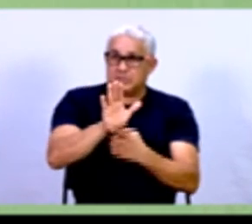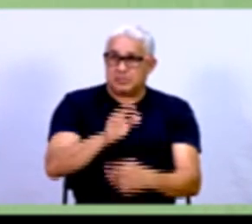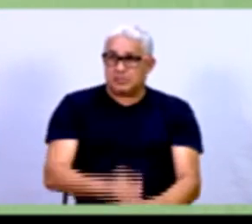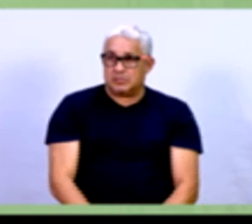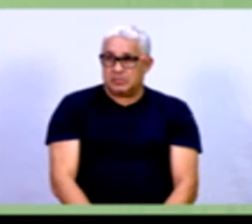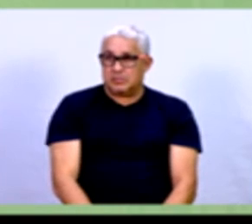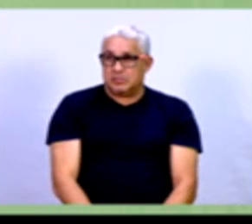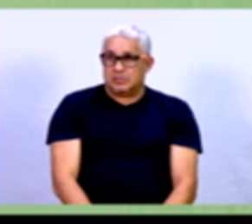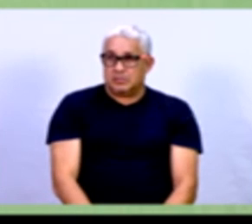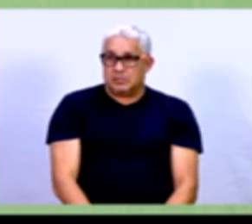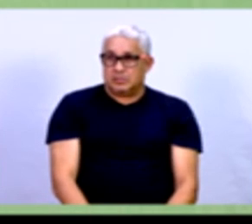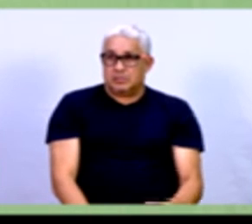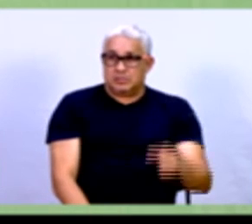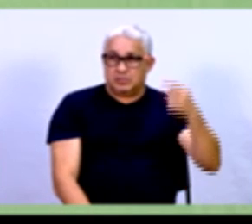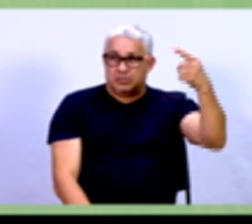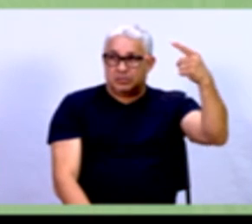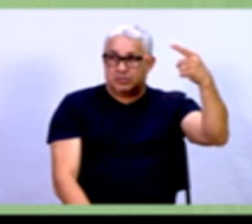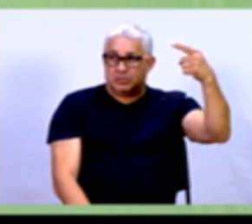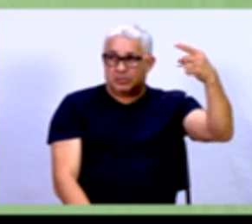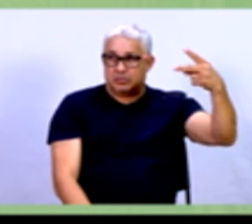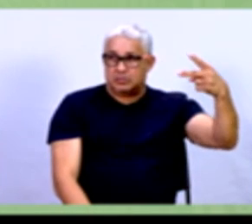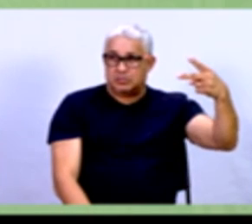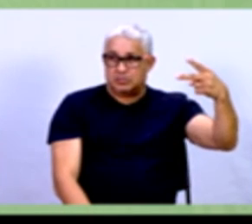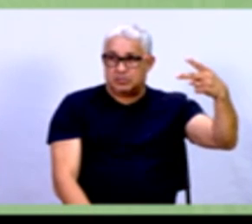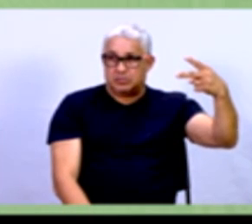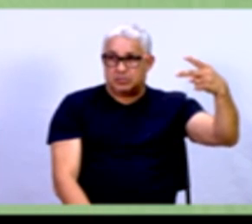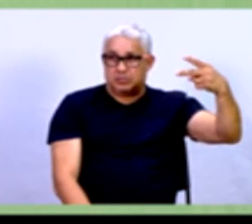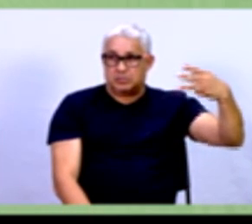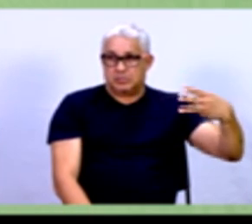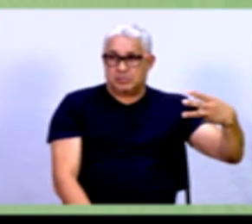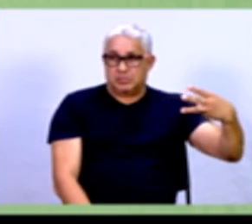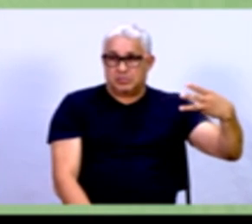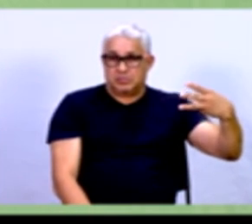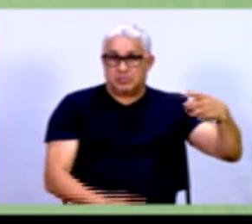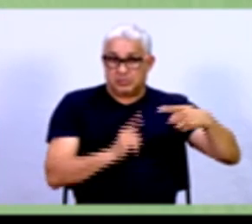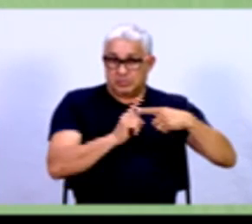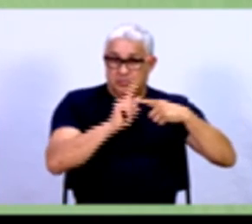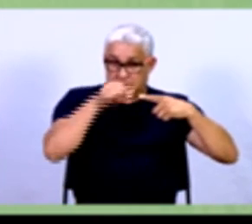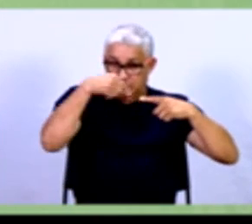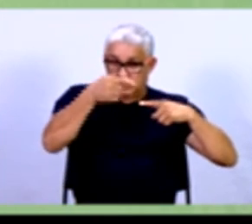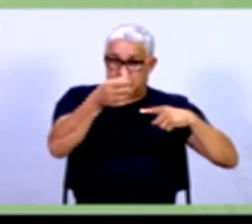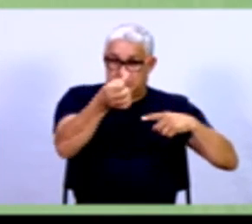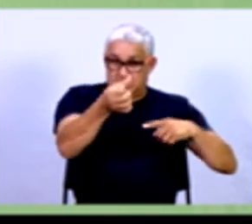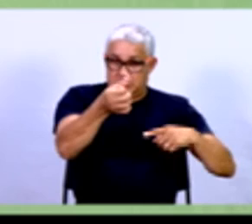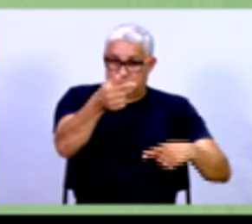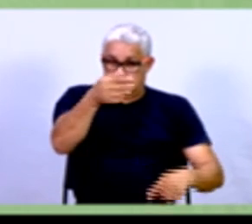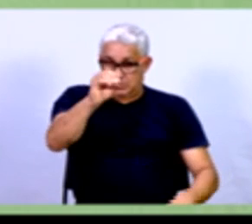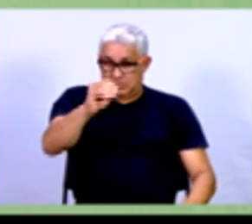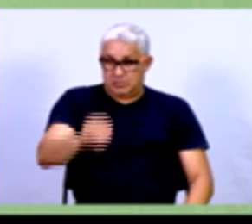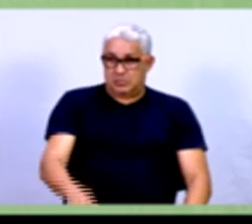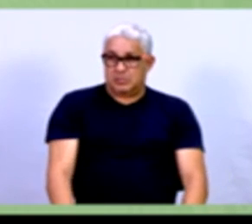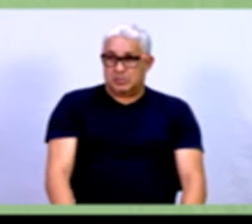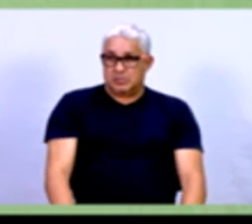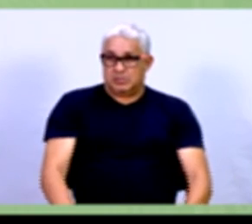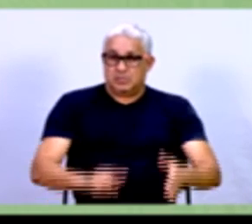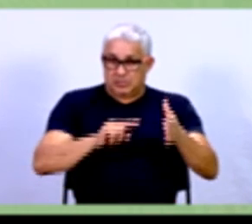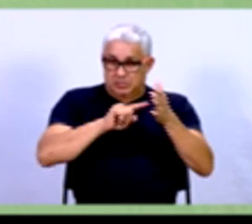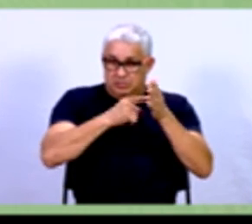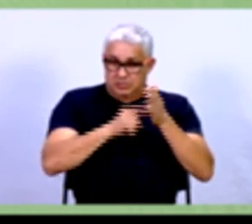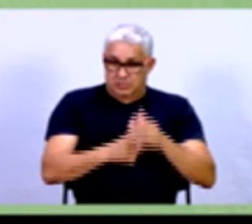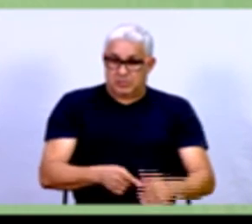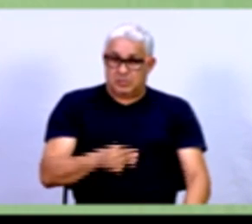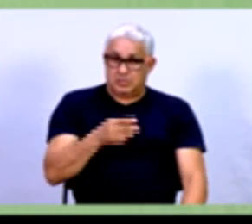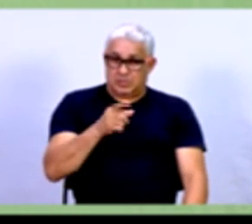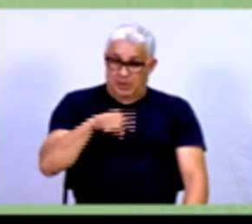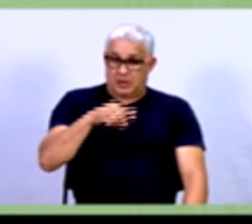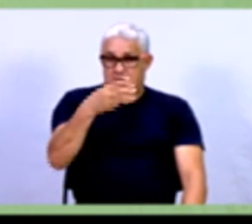Ó, 1, 2, 3, porque o próximo já é 670. Então, aqui a frequência desse intervalo é